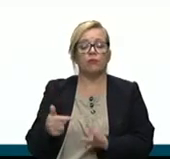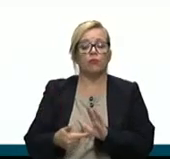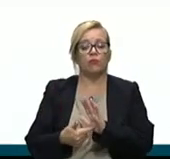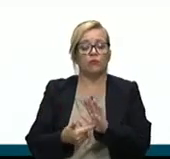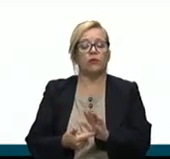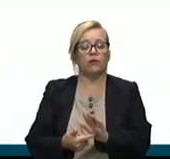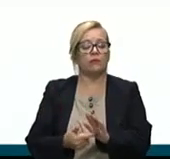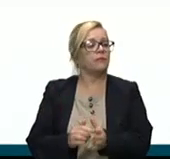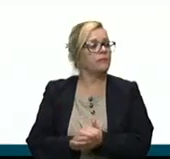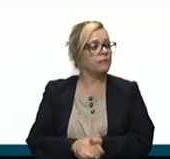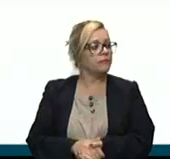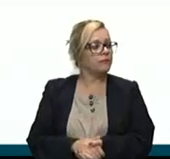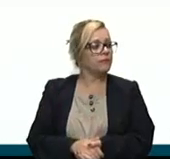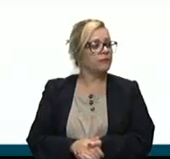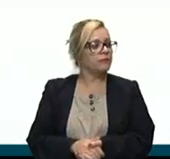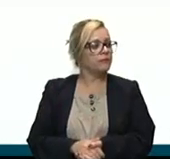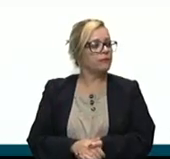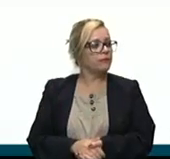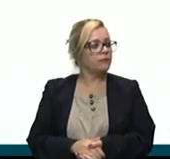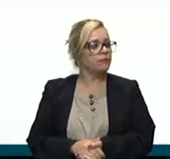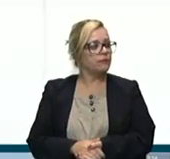apresentado no Excel.